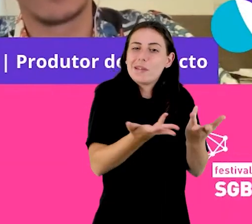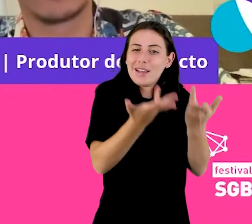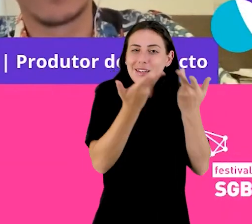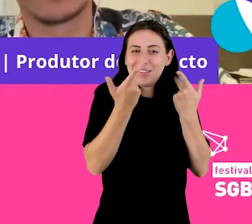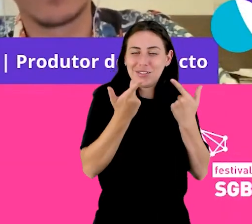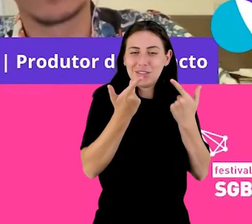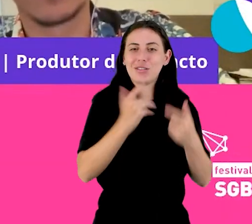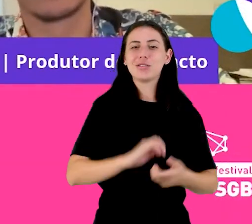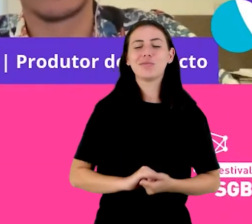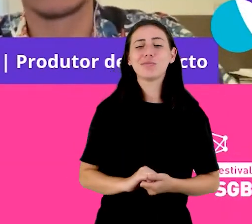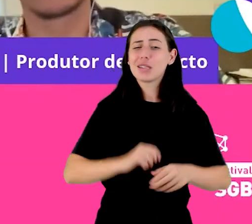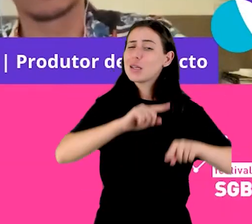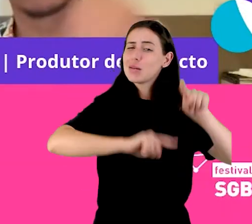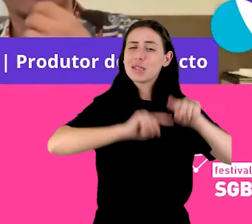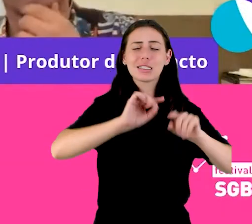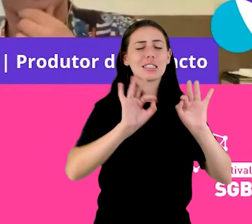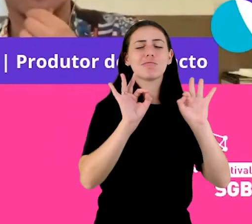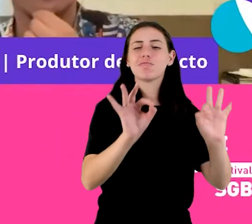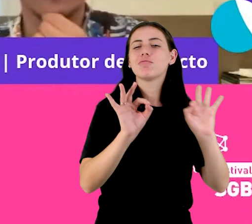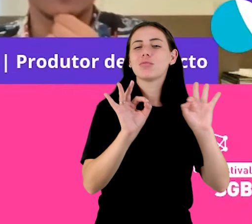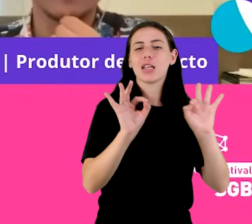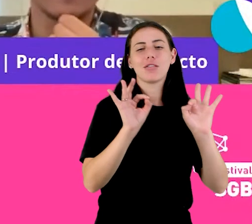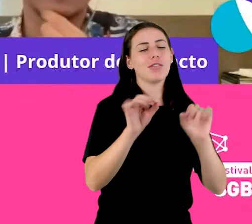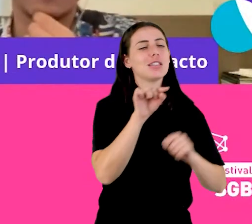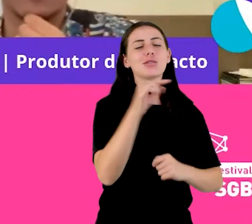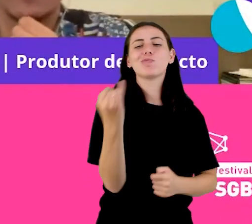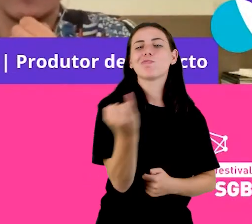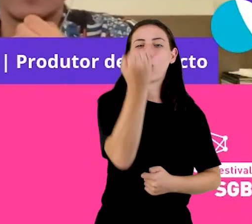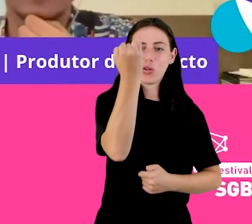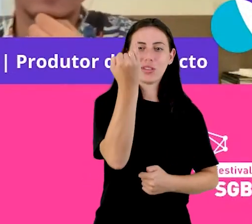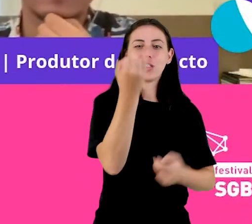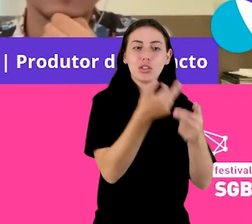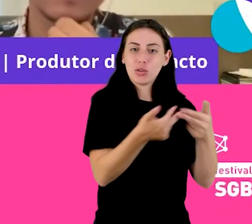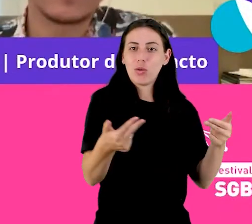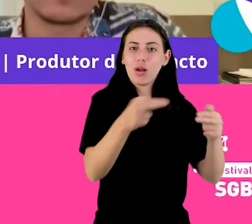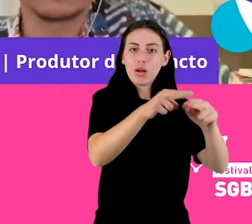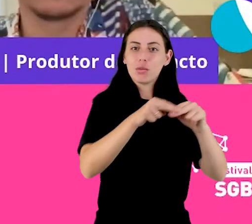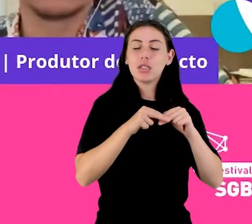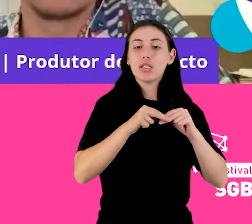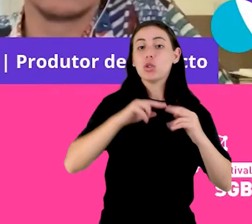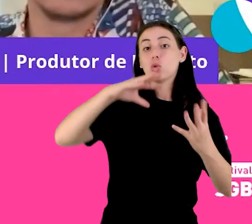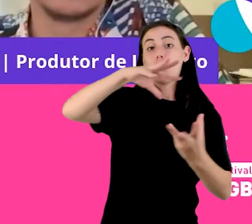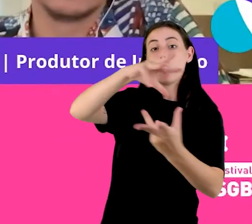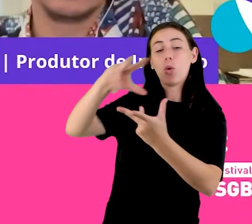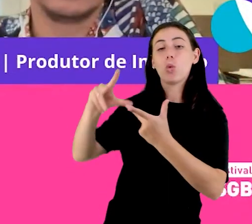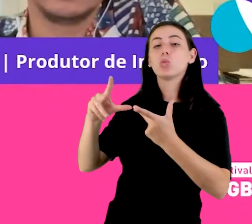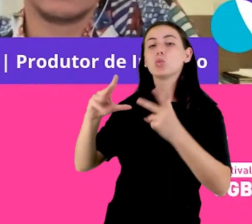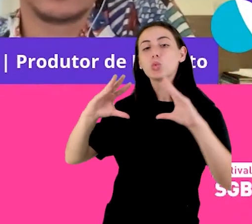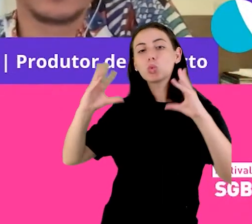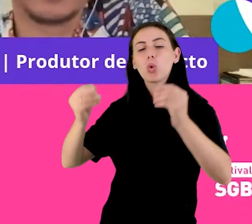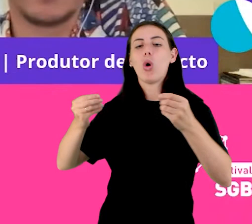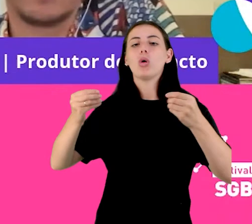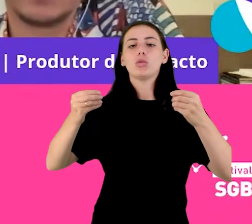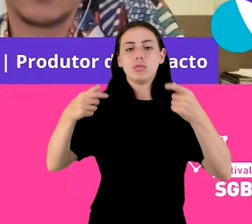seus projetos, nos filmes que você está criando a campanha de impacto? Como é que é a sua relação com ele? Ele ele é um norte para você?